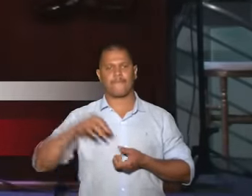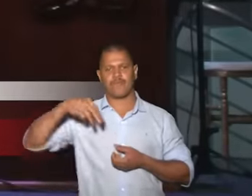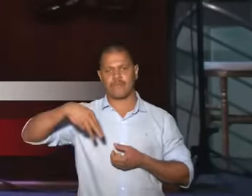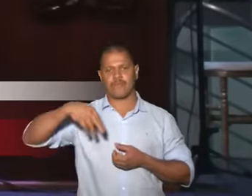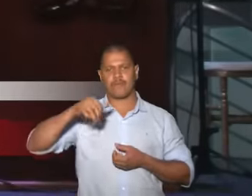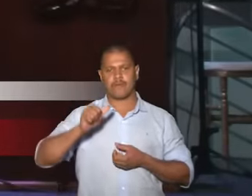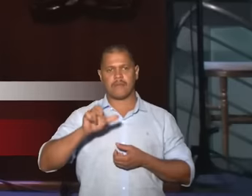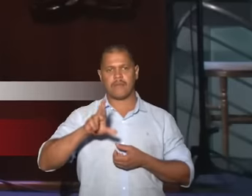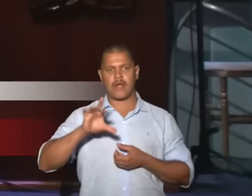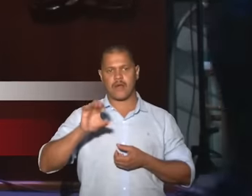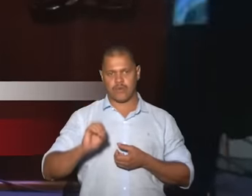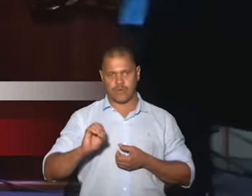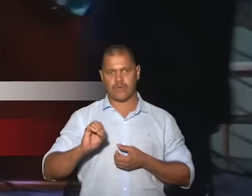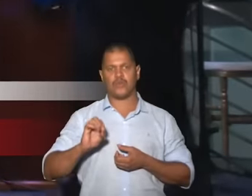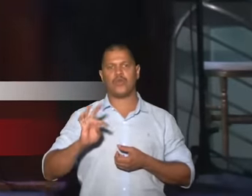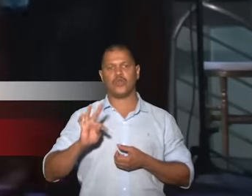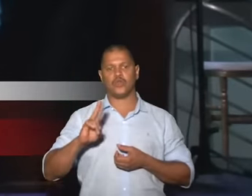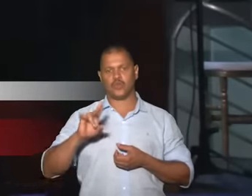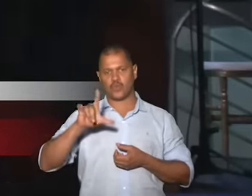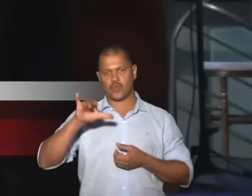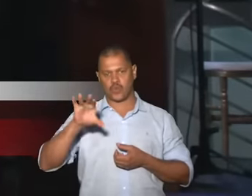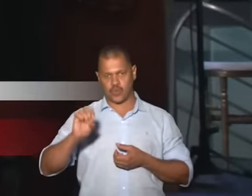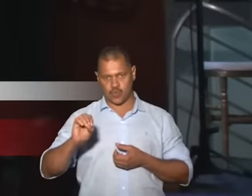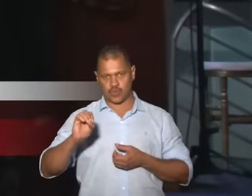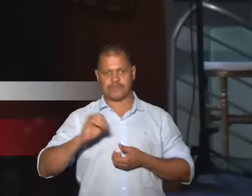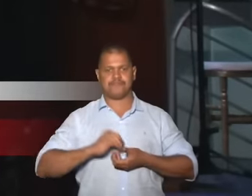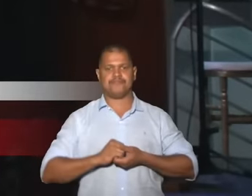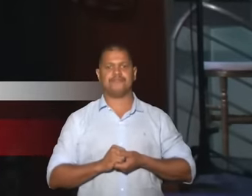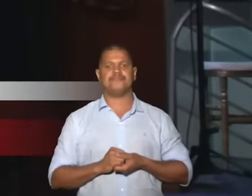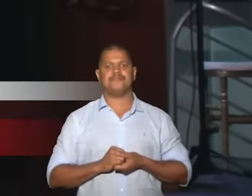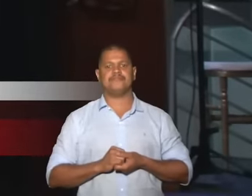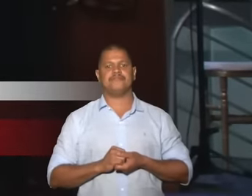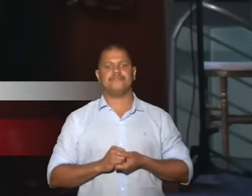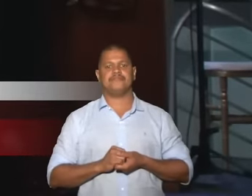Marco Túlio de Miranda Soares e Silva.